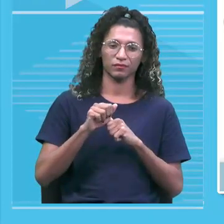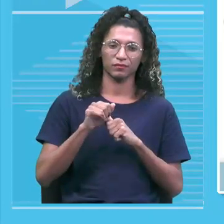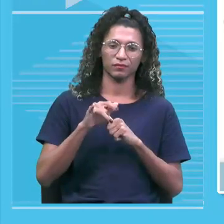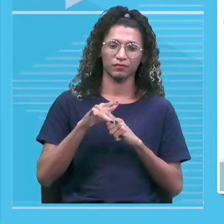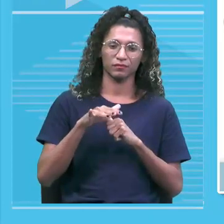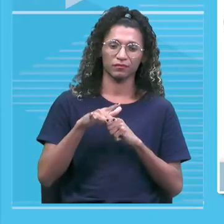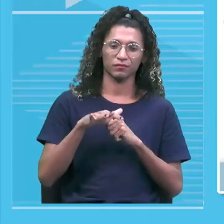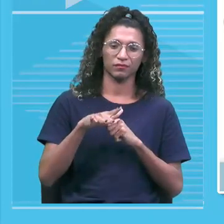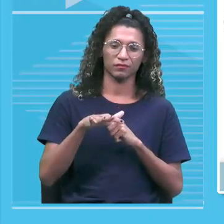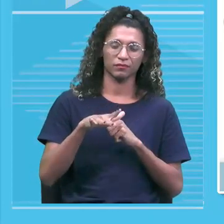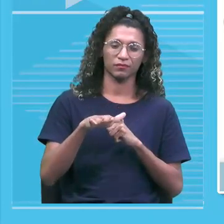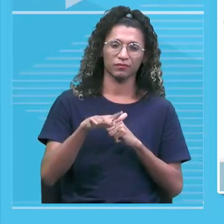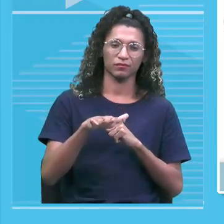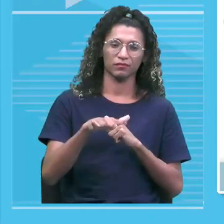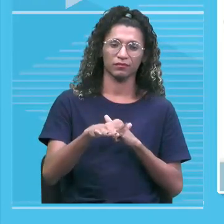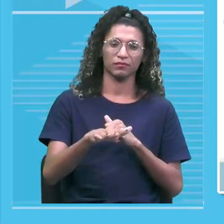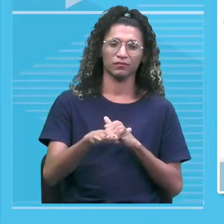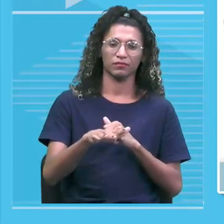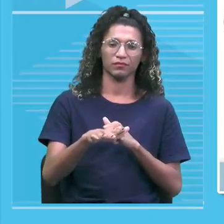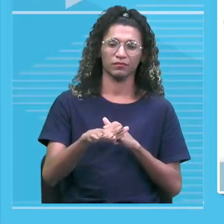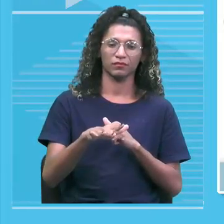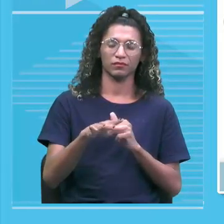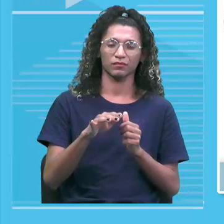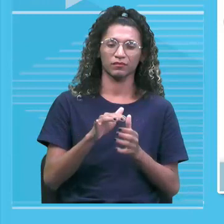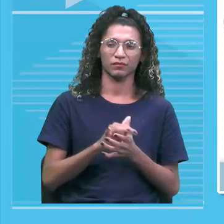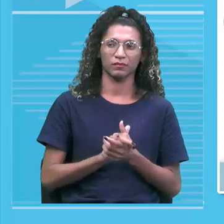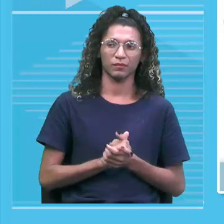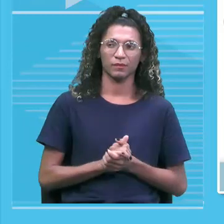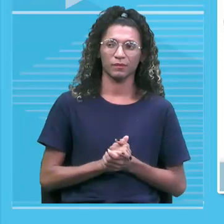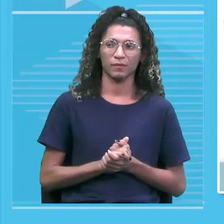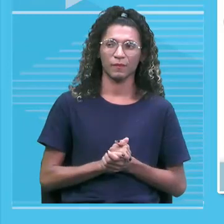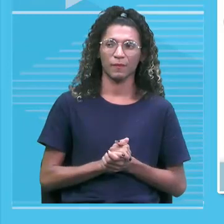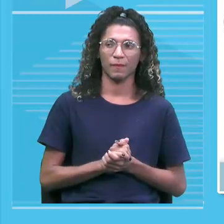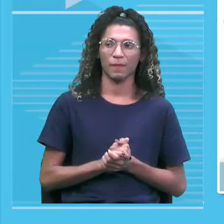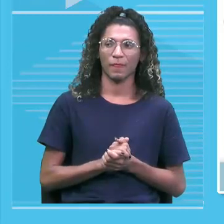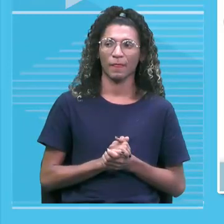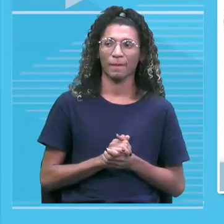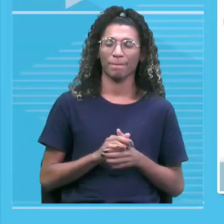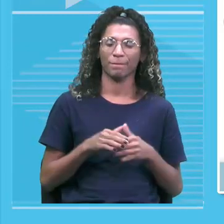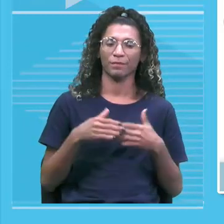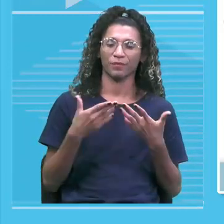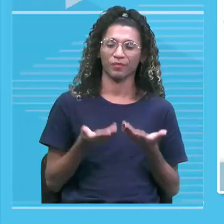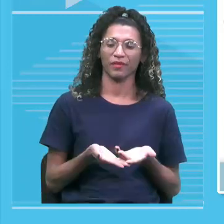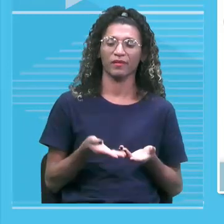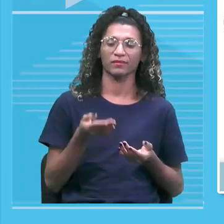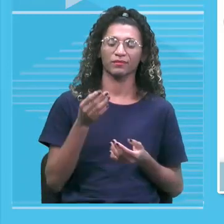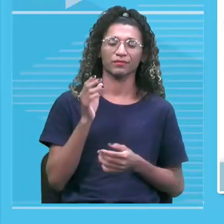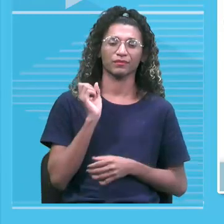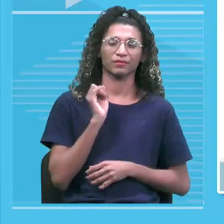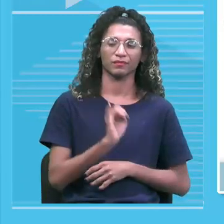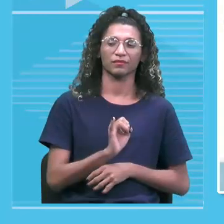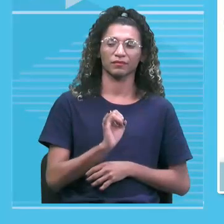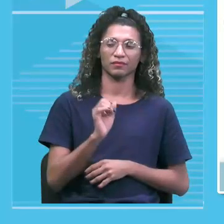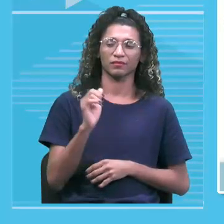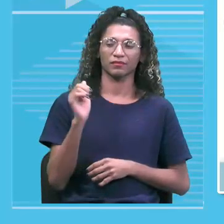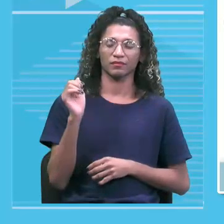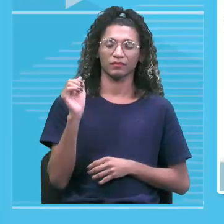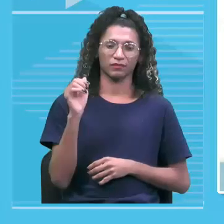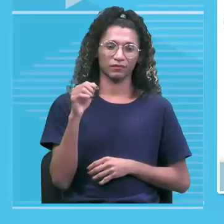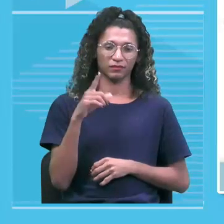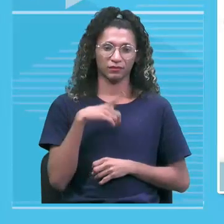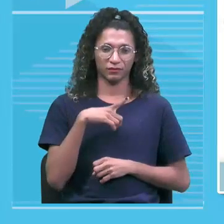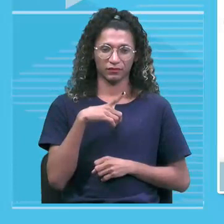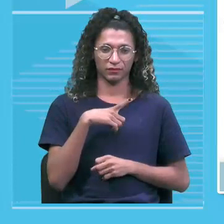essa energia a onda ela vai transmitir essa energia e quanto maior for